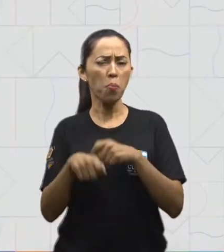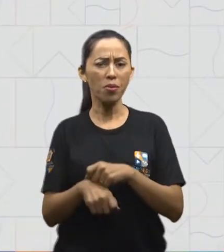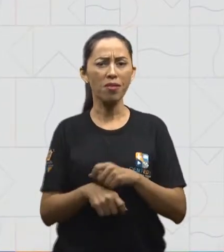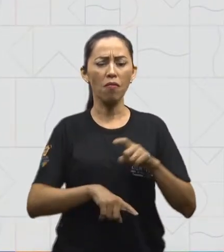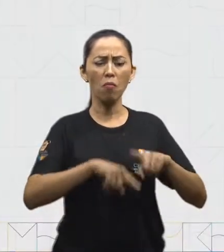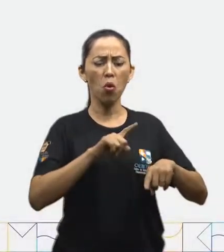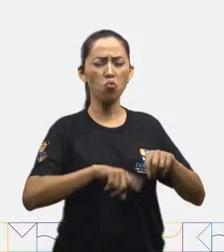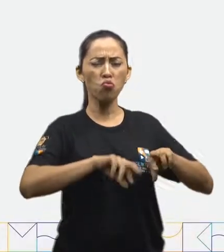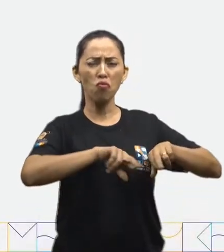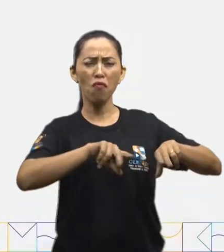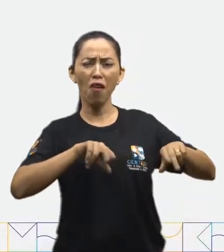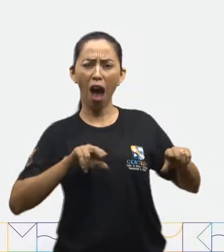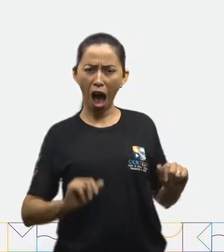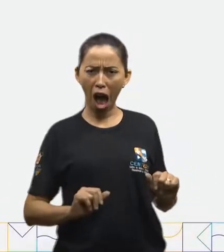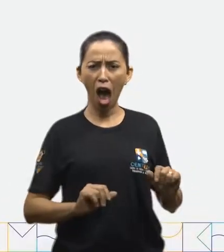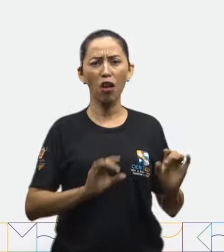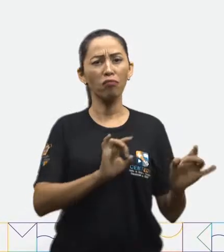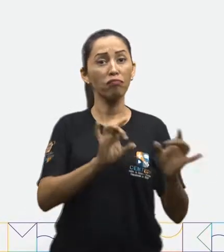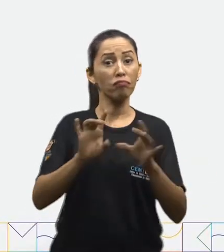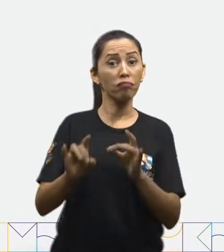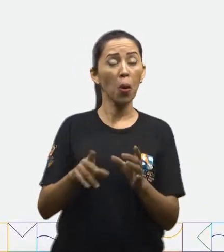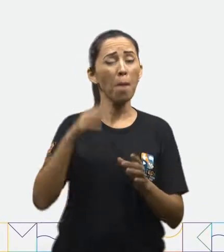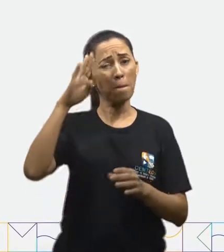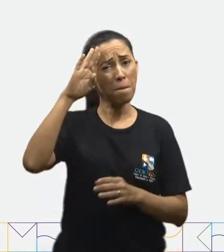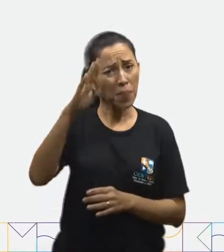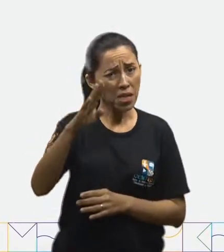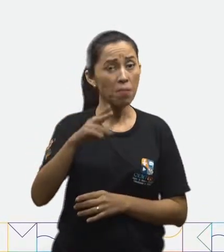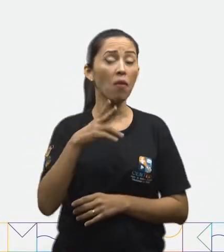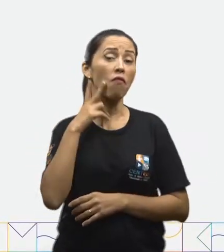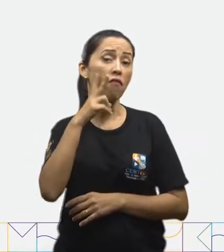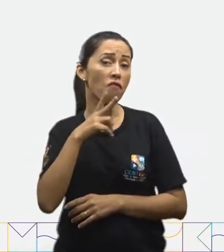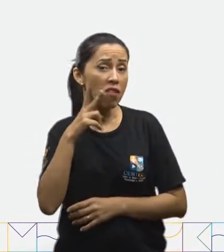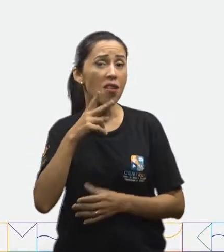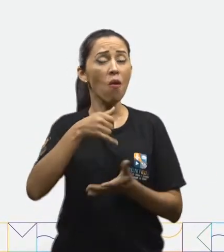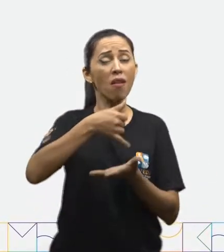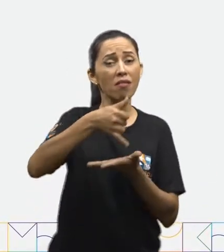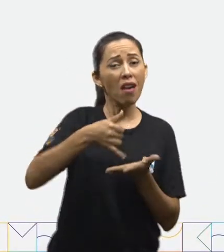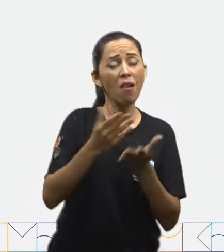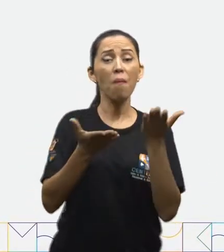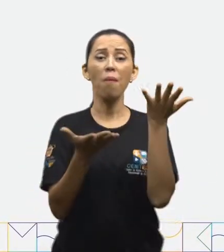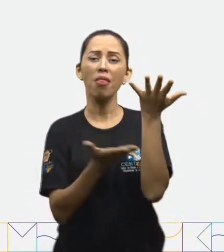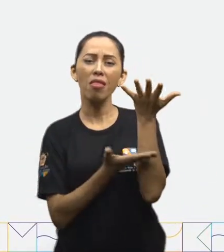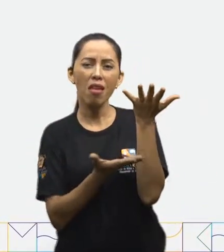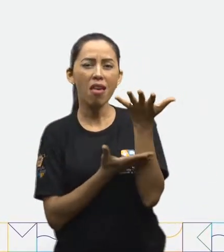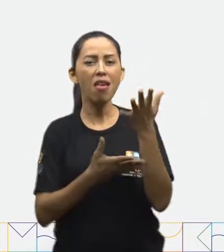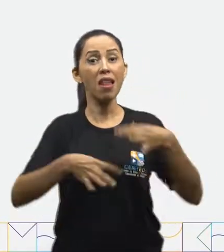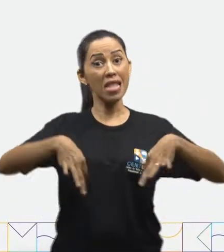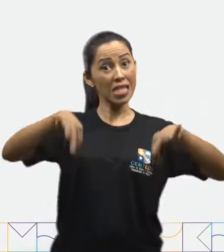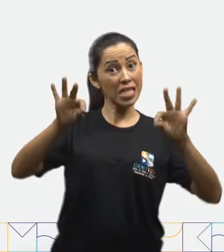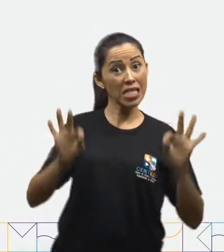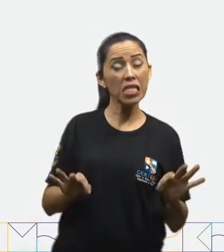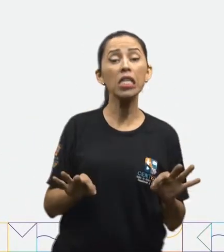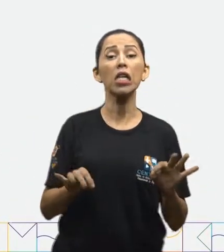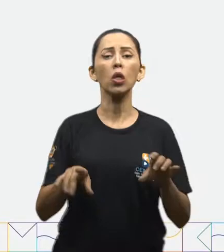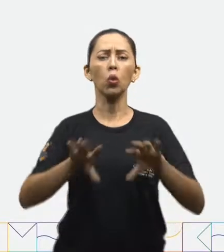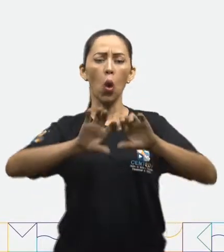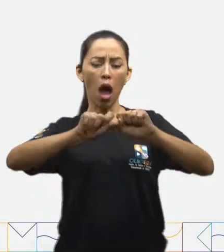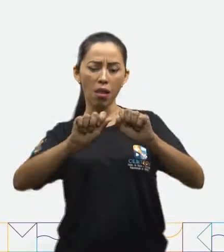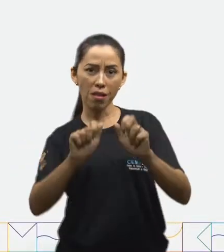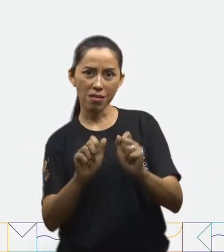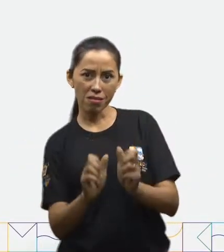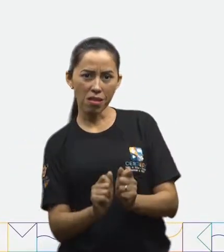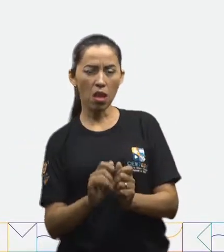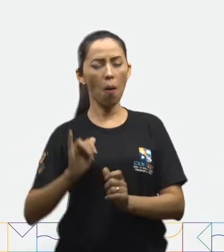vários produtos. Os principais eram vinho, azeite, madeira, tecidos,